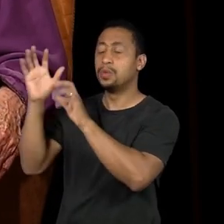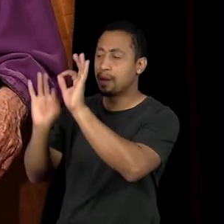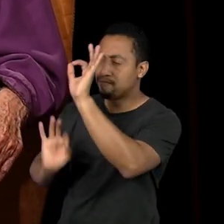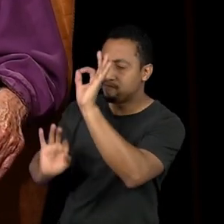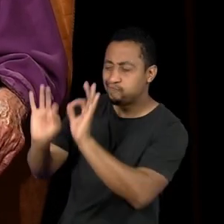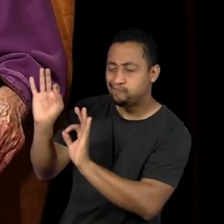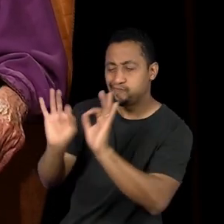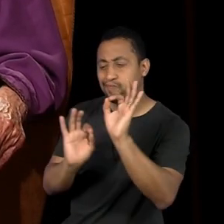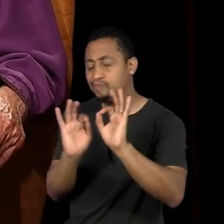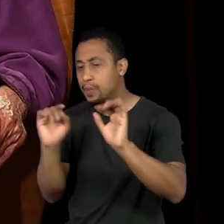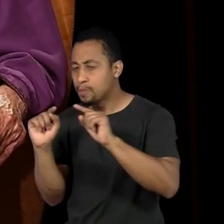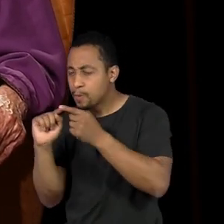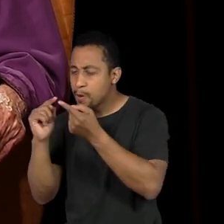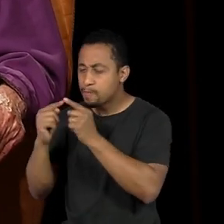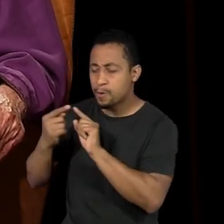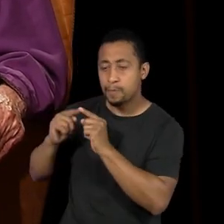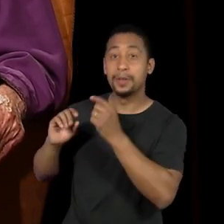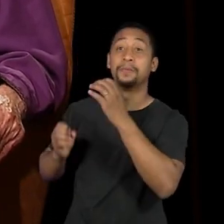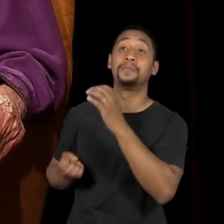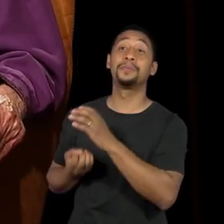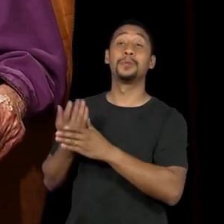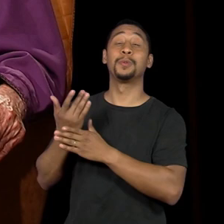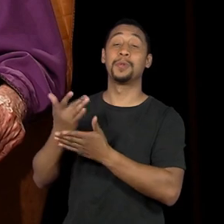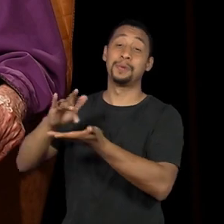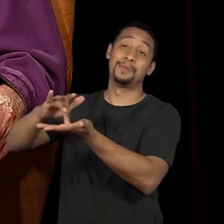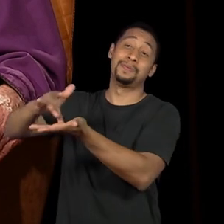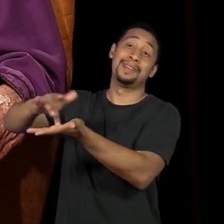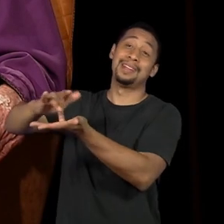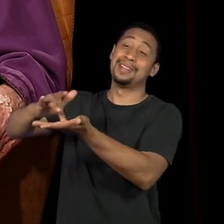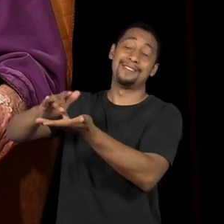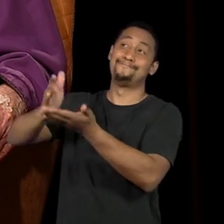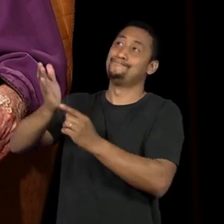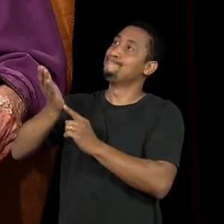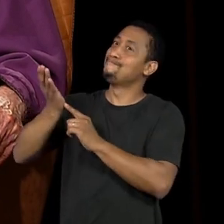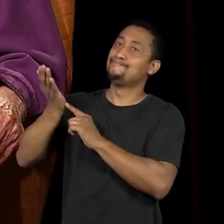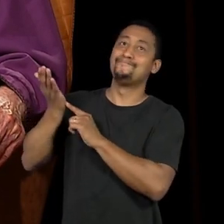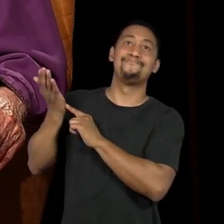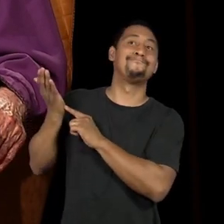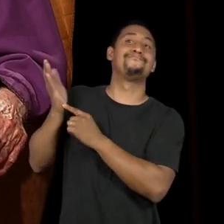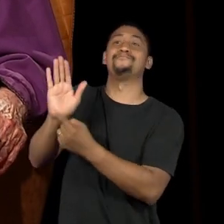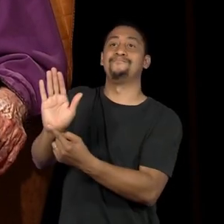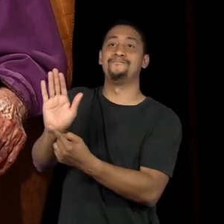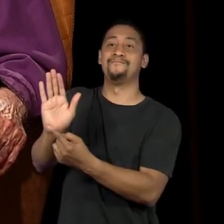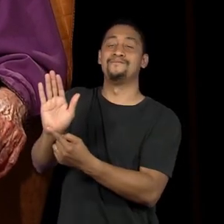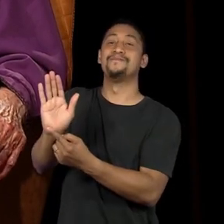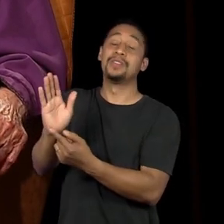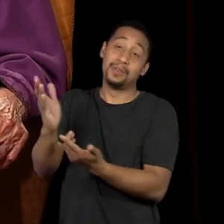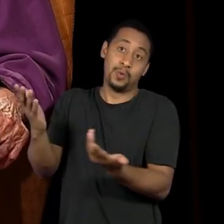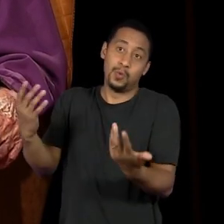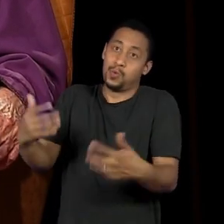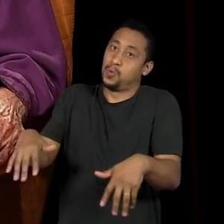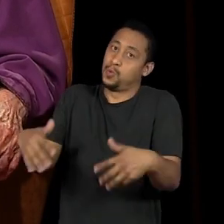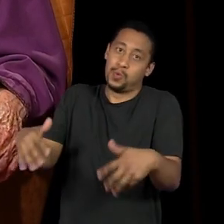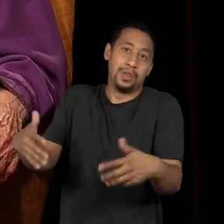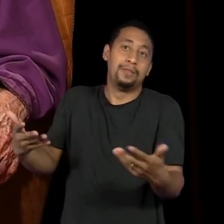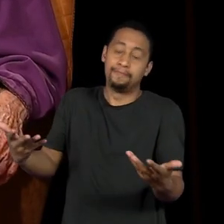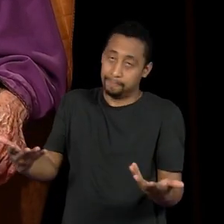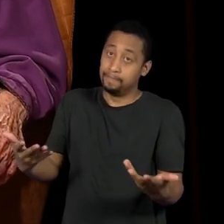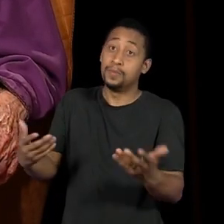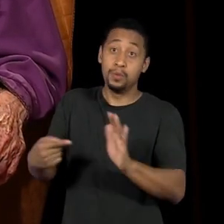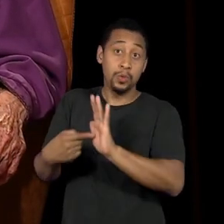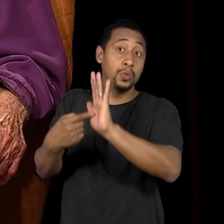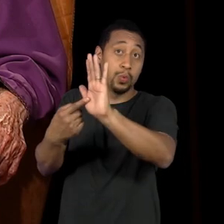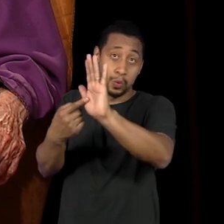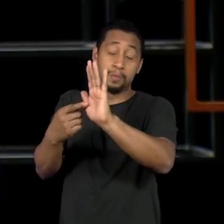essência do Guimarães Rosa. E foi, o Diadorim, ele foi o embrião estético